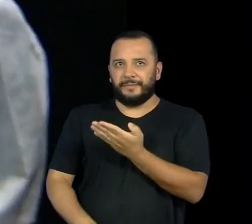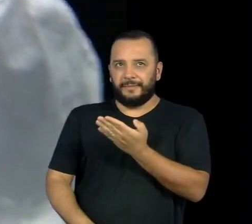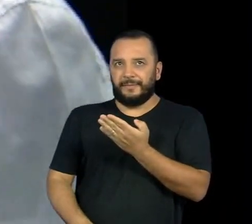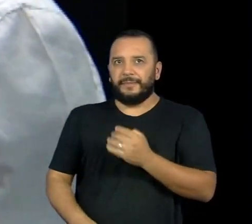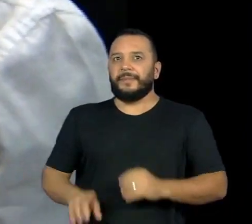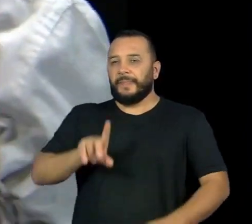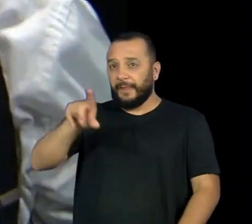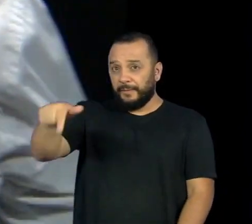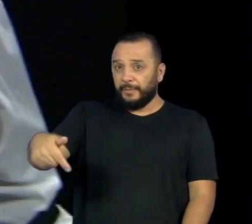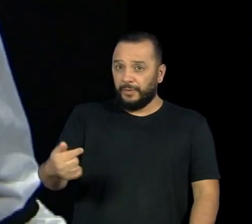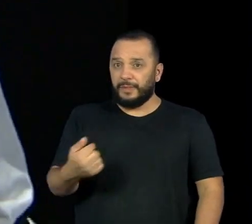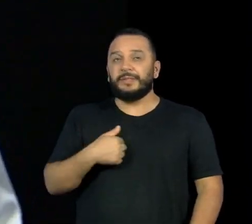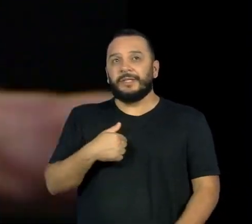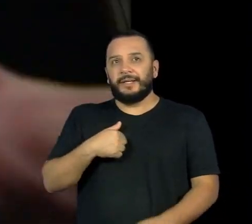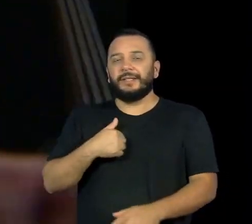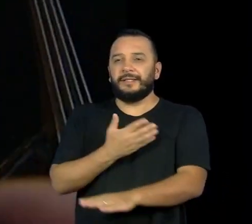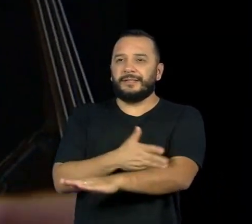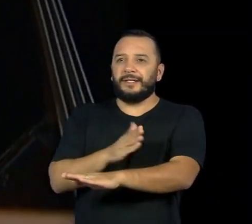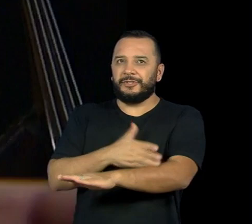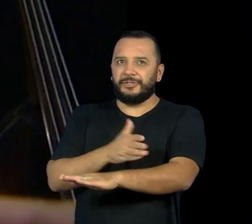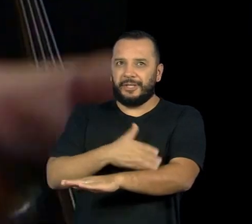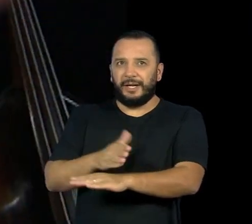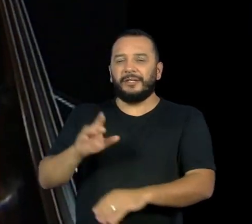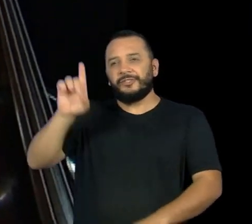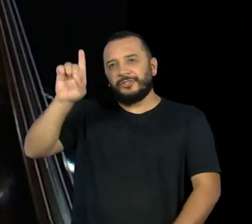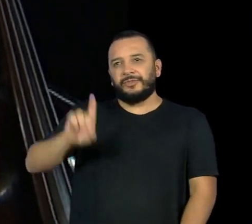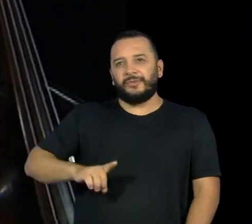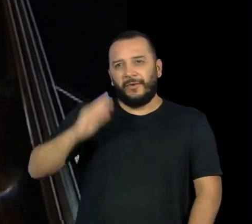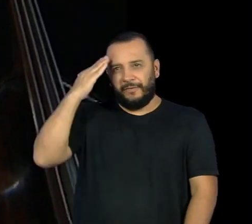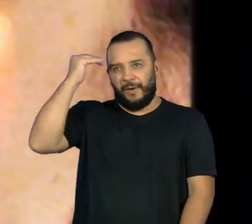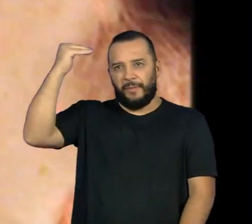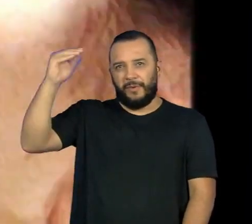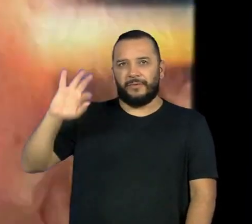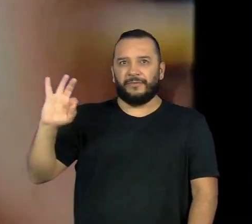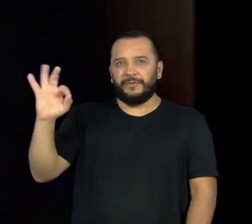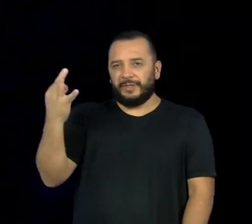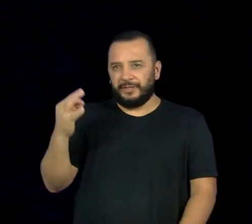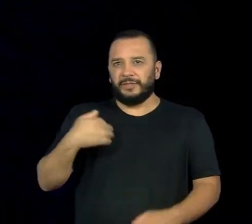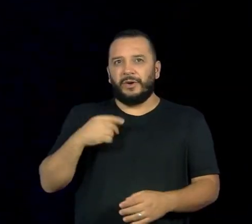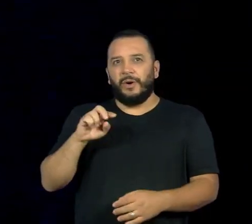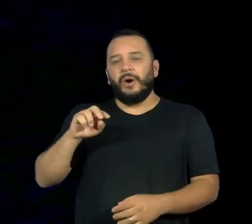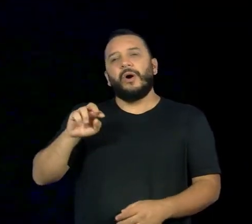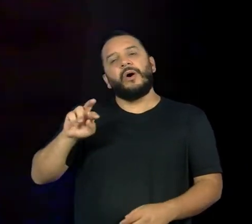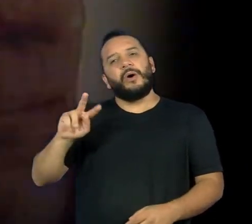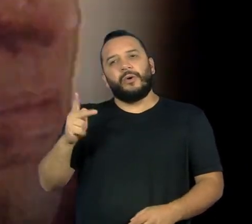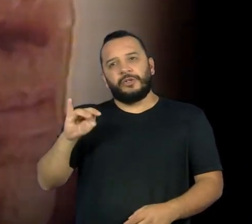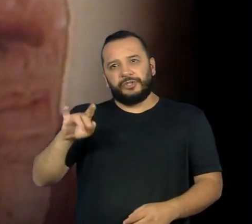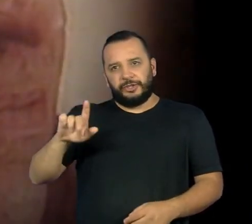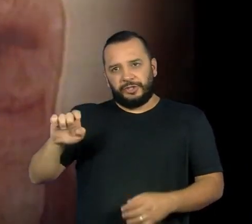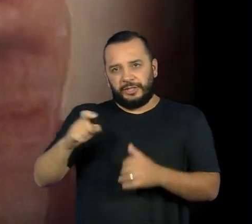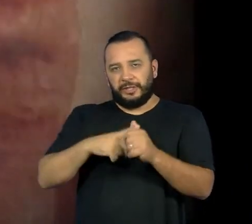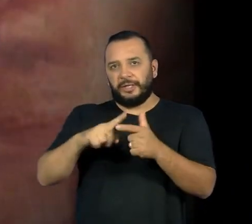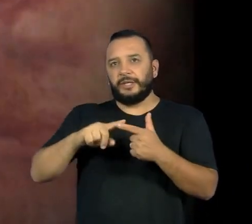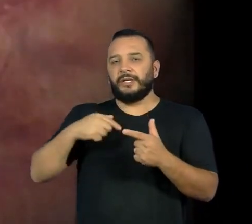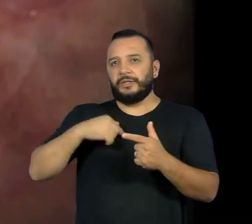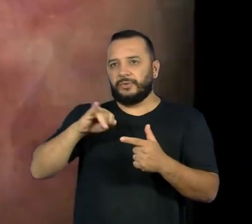Pouco tempo depois, foi estagiar com os grandes diretores franceses Roger Planchon e Jean Vilar.